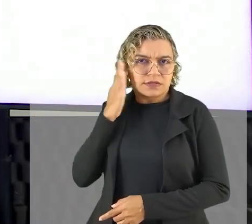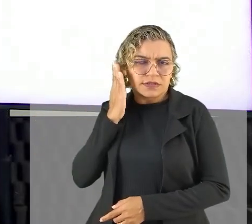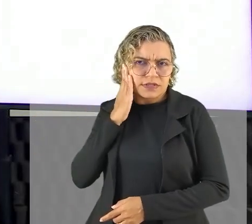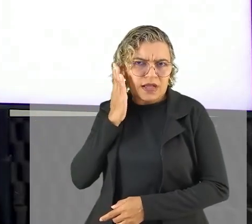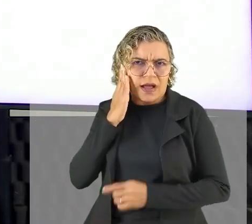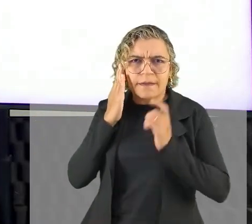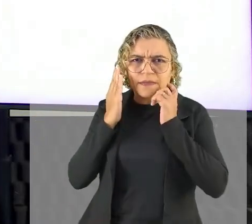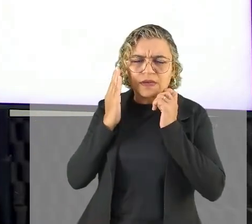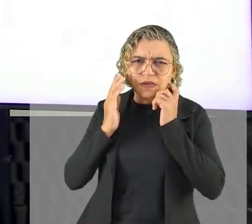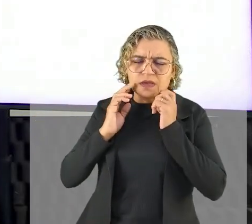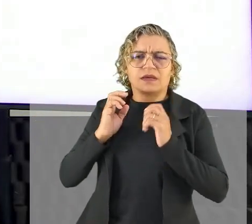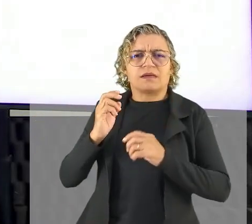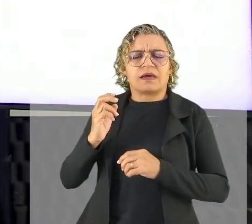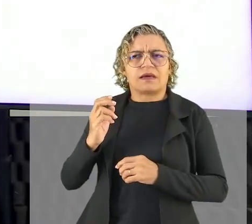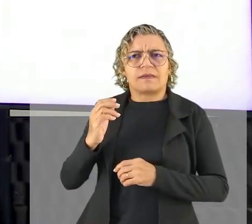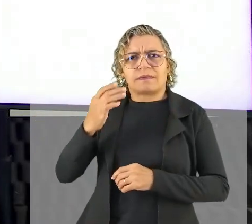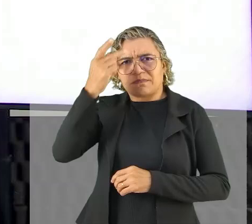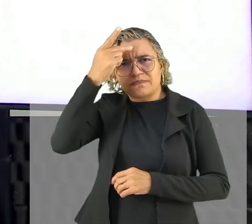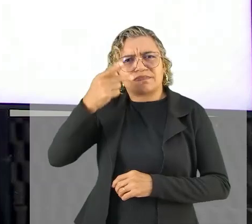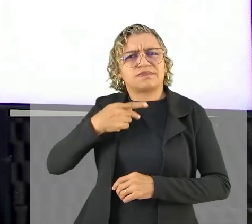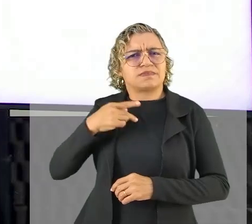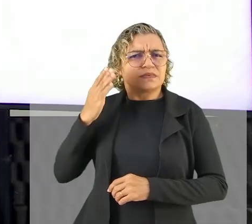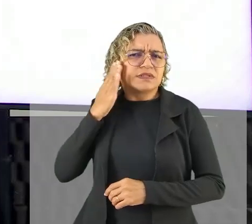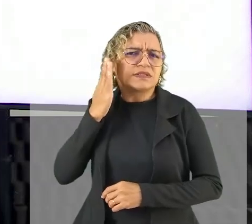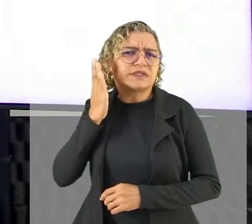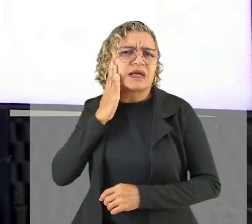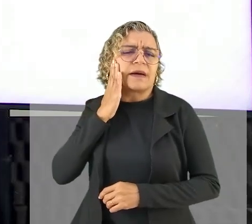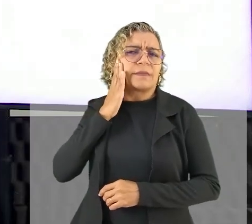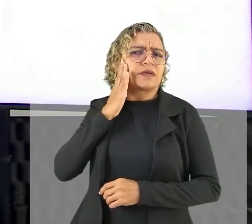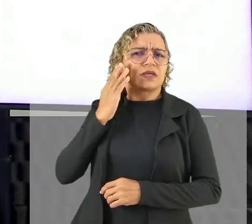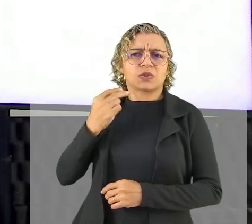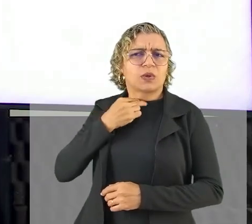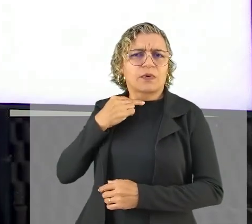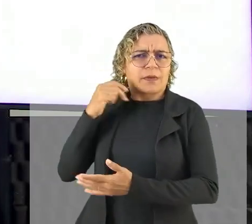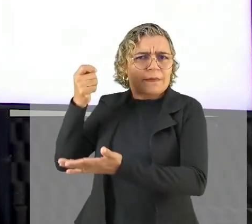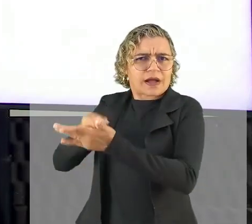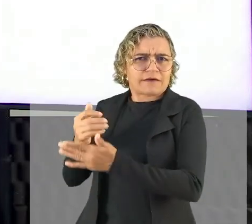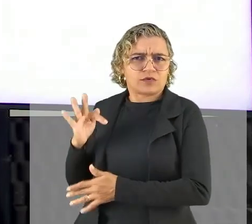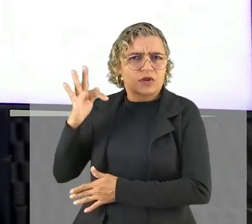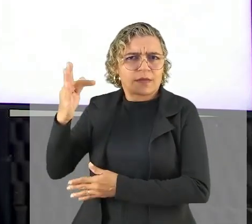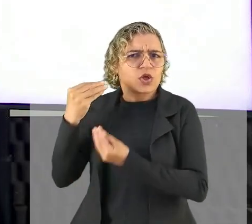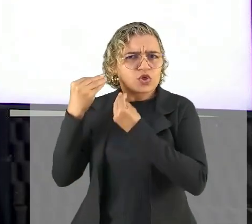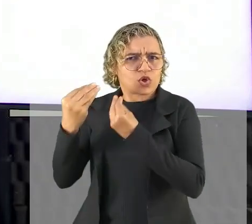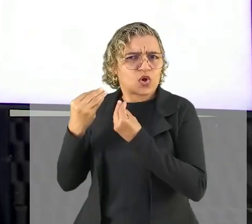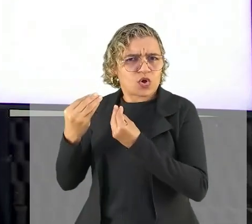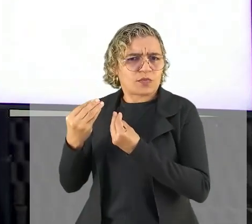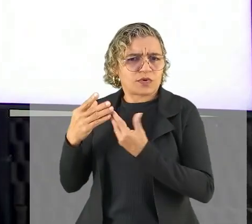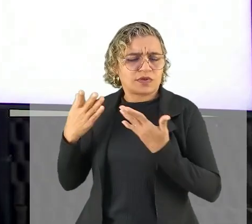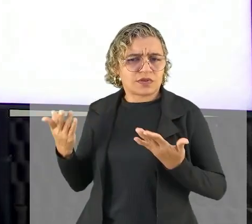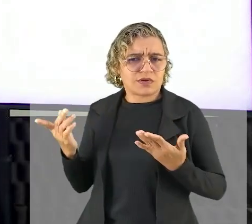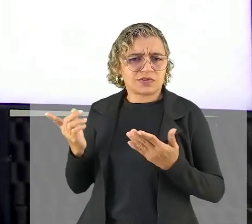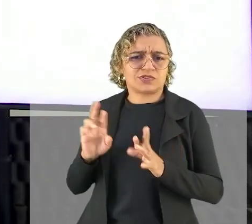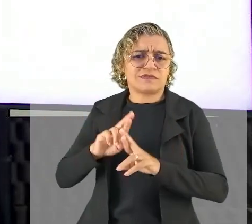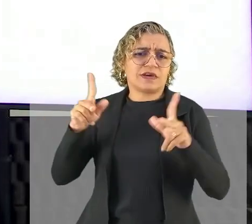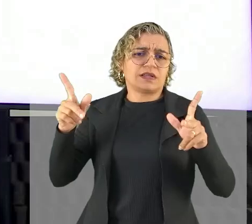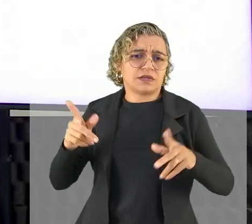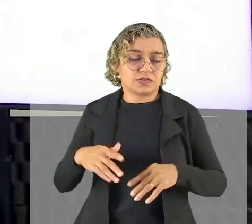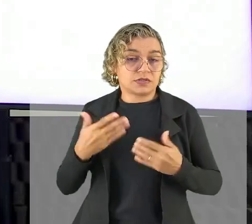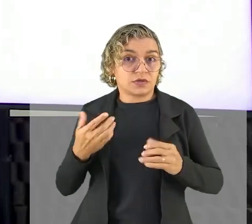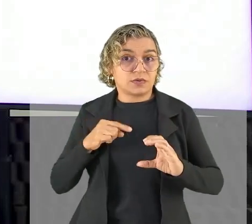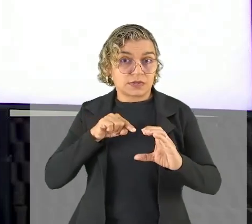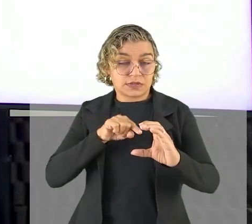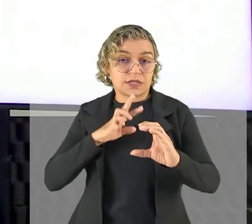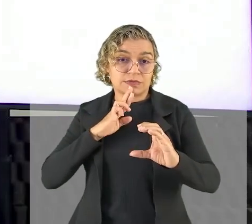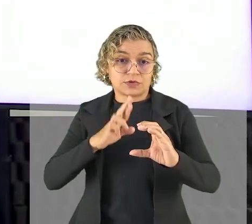pagar, ele está se opondo a esse princípio da ética kantiana. Beleza? Então aqui, a alternativa correta é que a